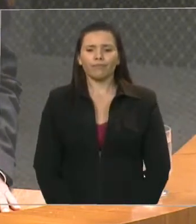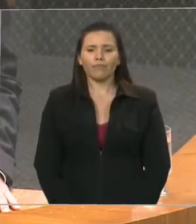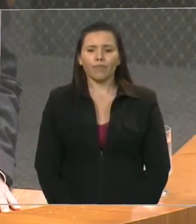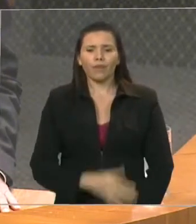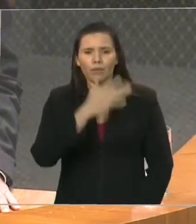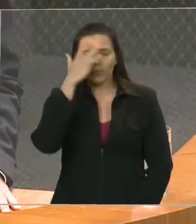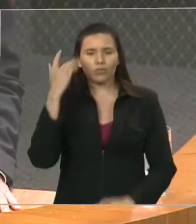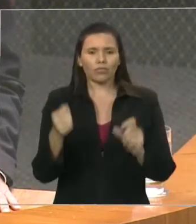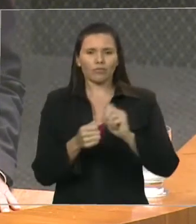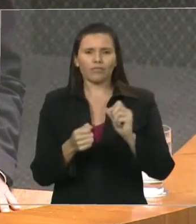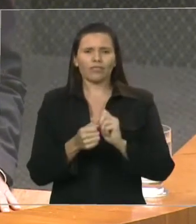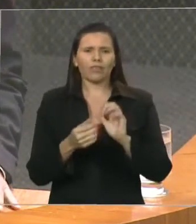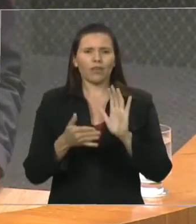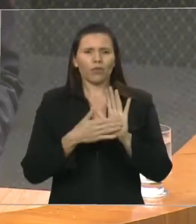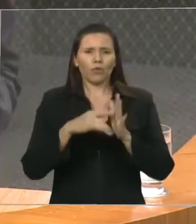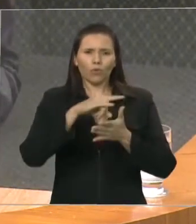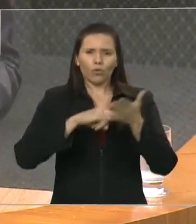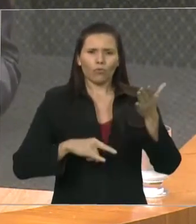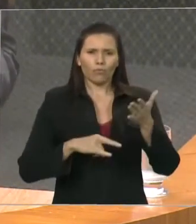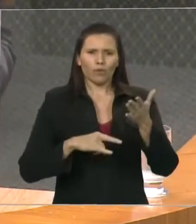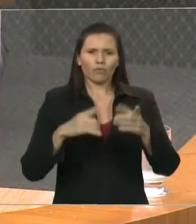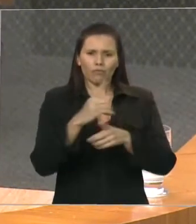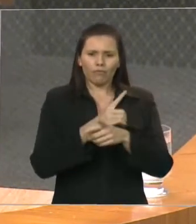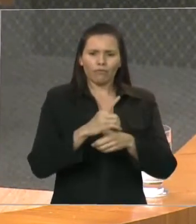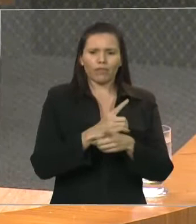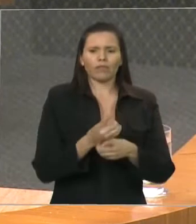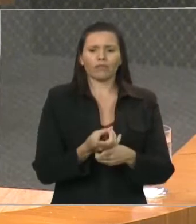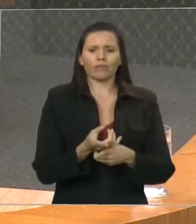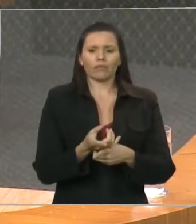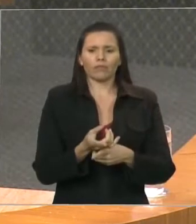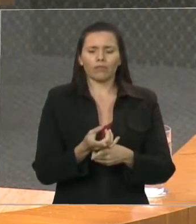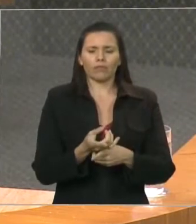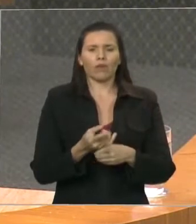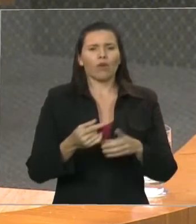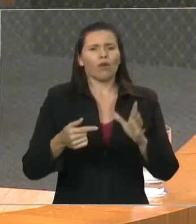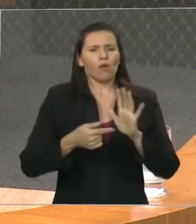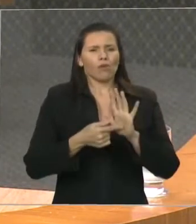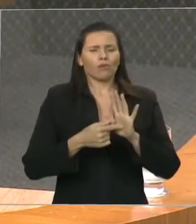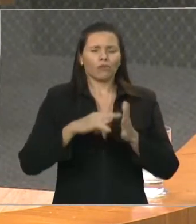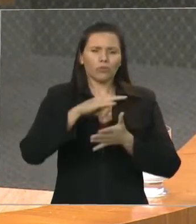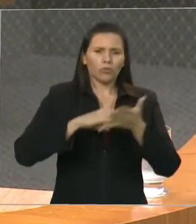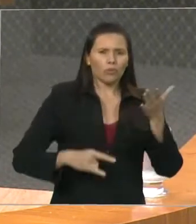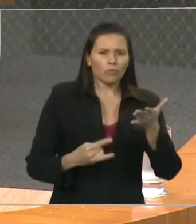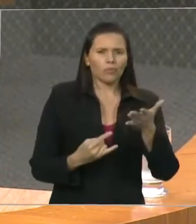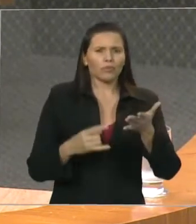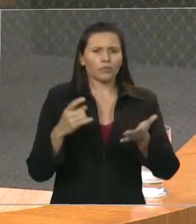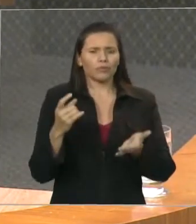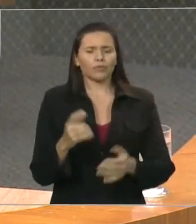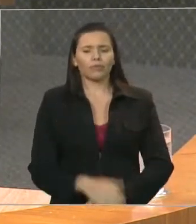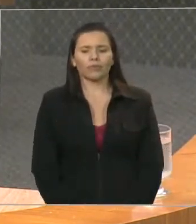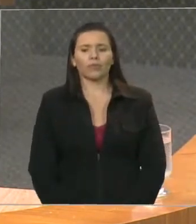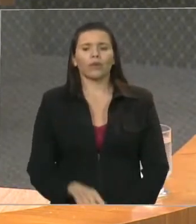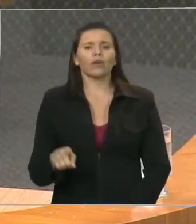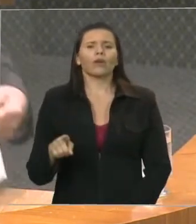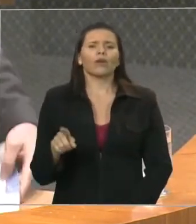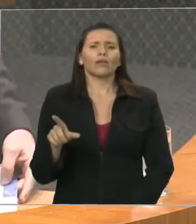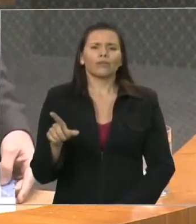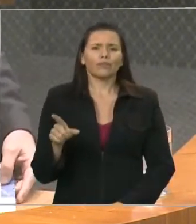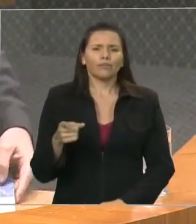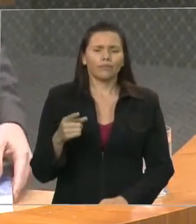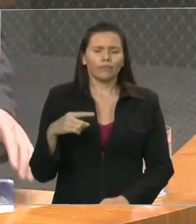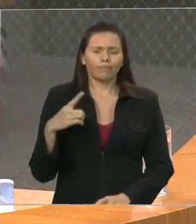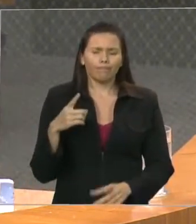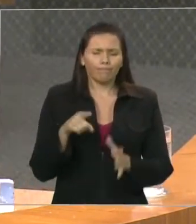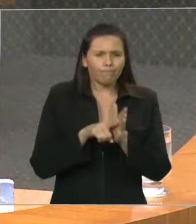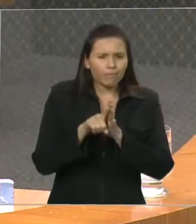memorando ilegal serão identificados e punidos, diz o secretário. Ora, senhoras e